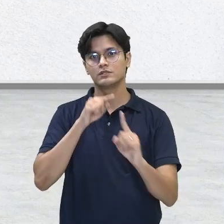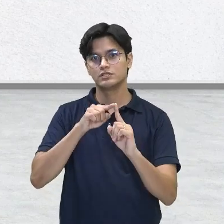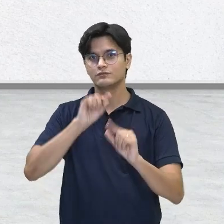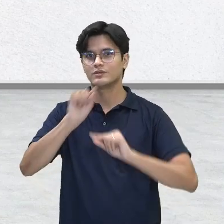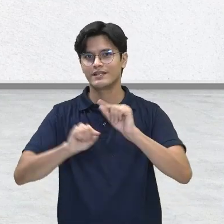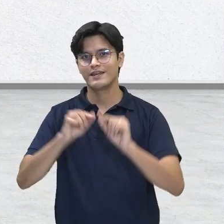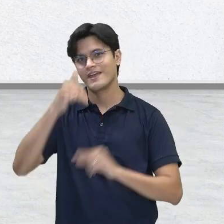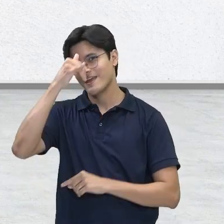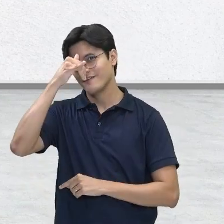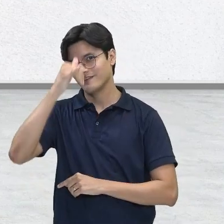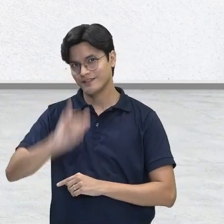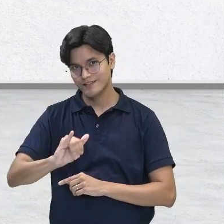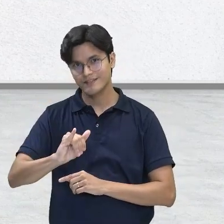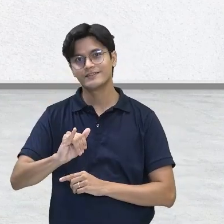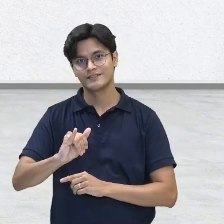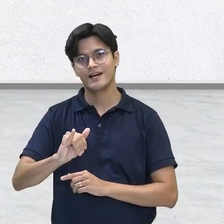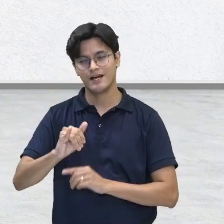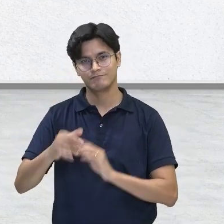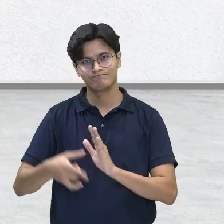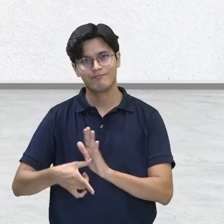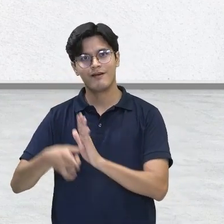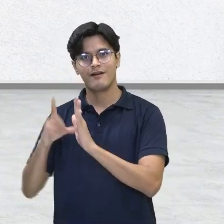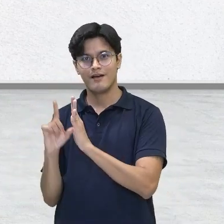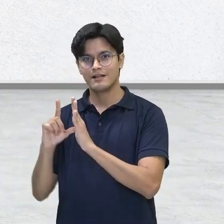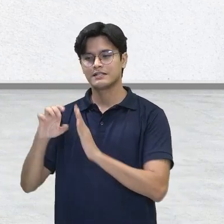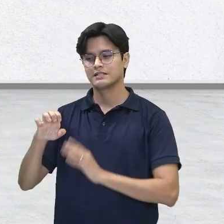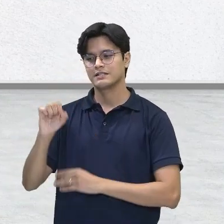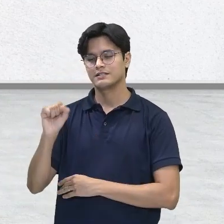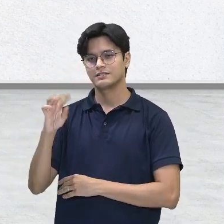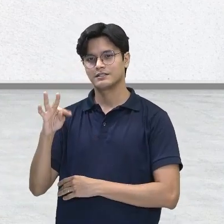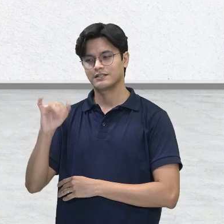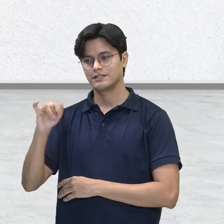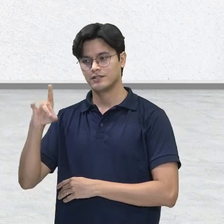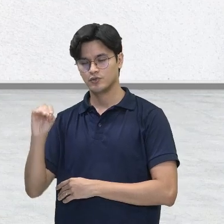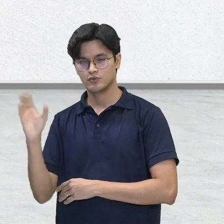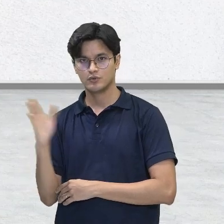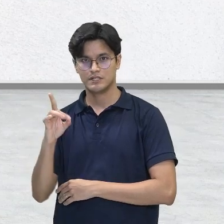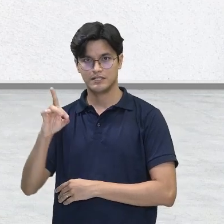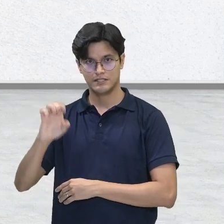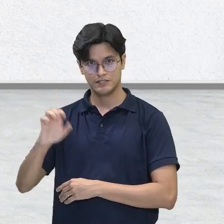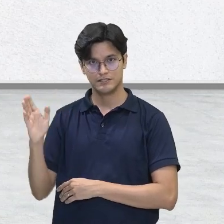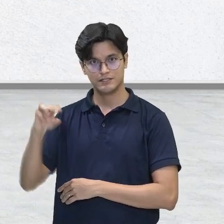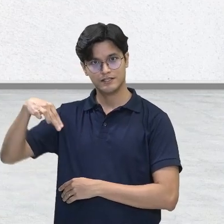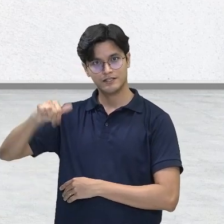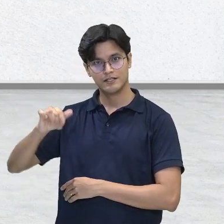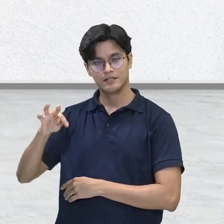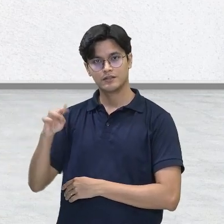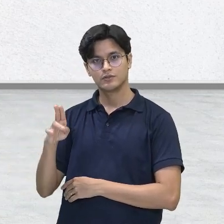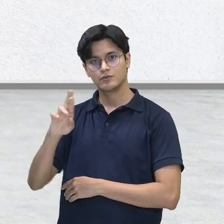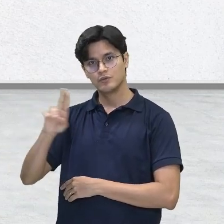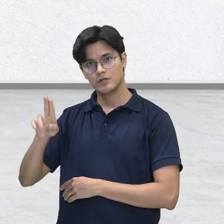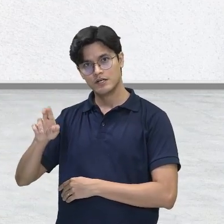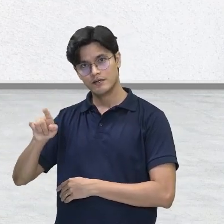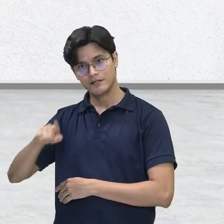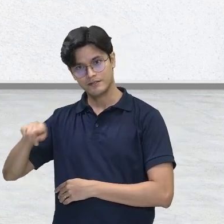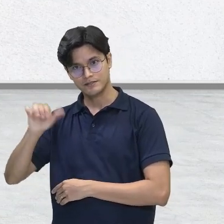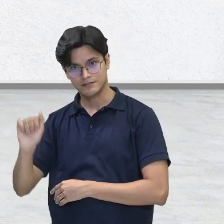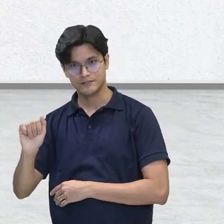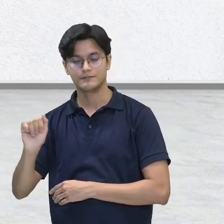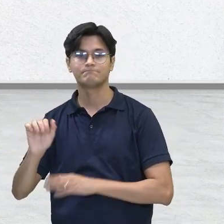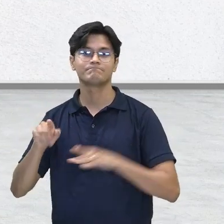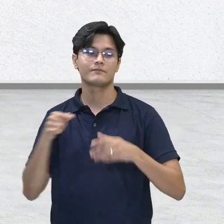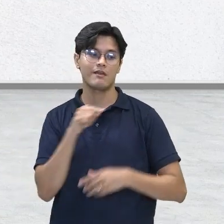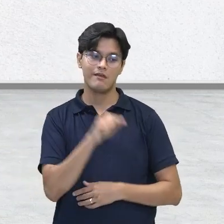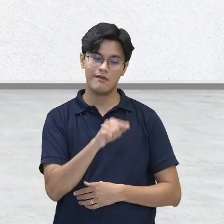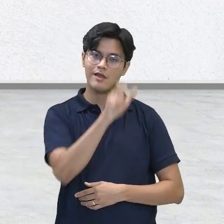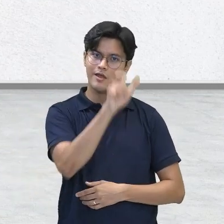de natureza. Estão lembrados lá do estado de natureza, não é isso? O soberano tem poder ilimitado. Assim pensa Hobbes. E